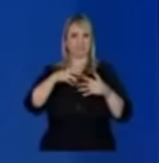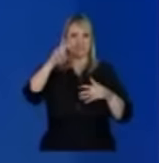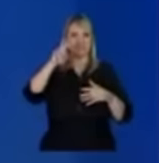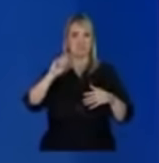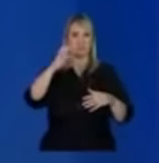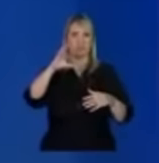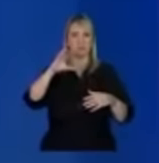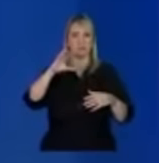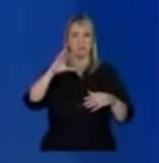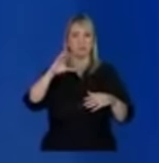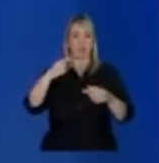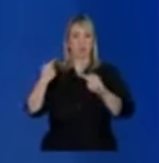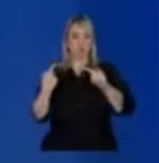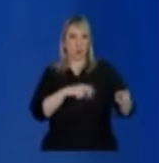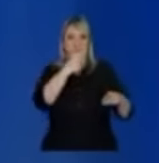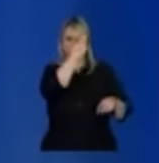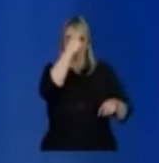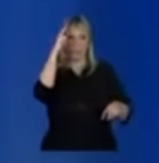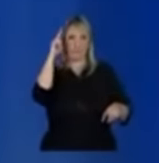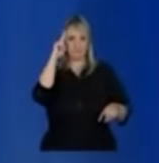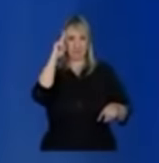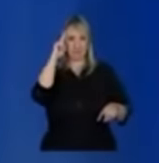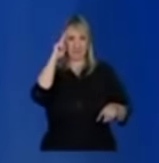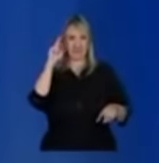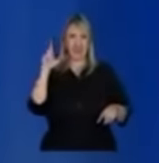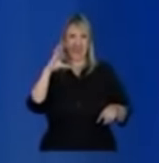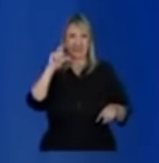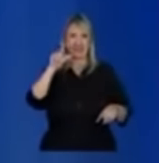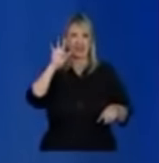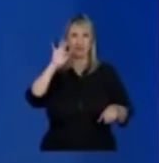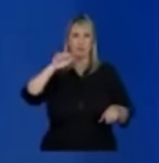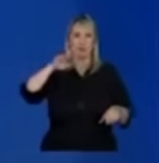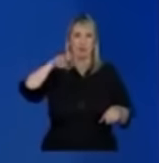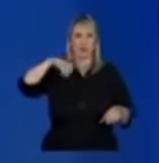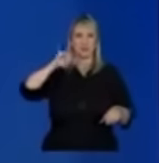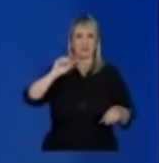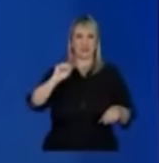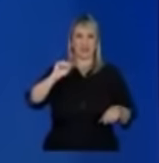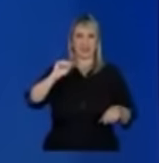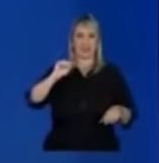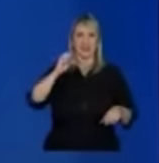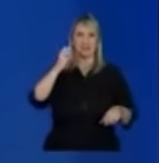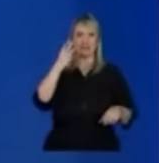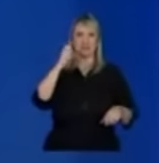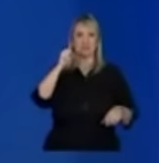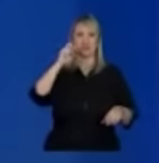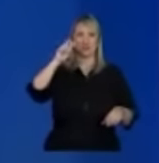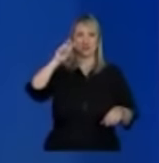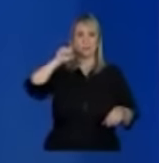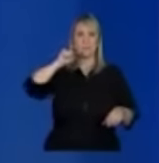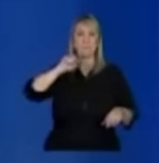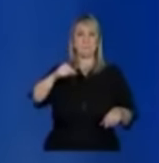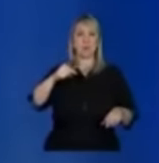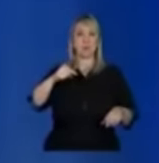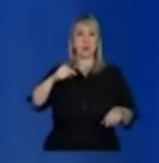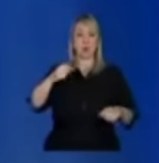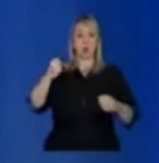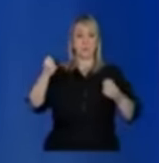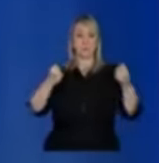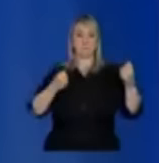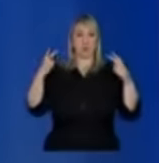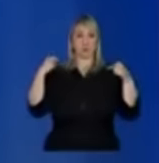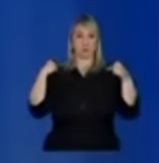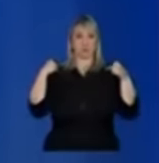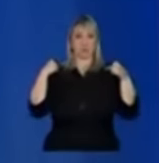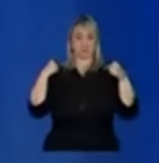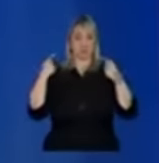federais contra o Uber. Em Massachusetts e Califórnia, 385 mil motoristas do Uber com ações contra